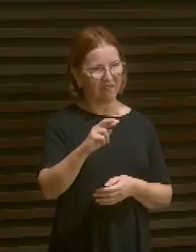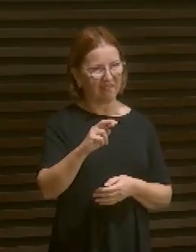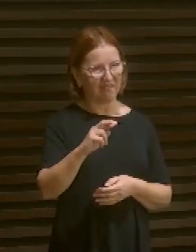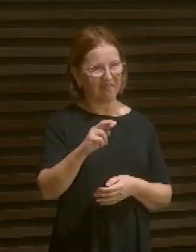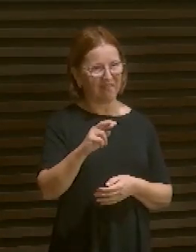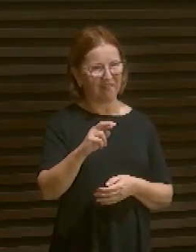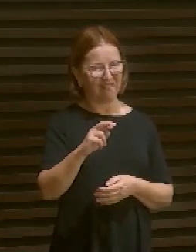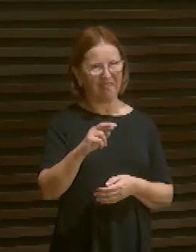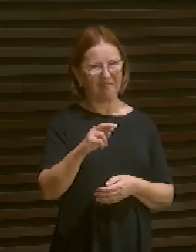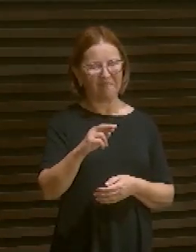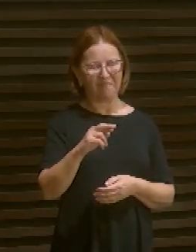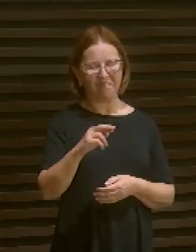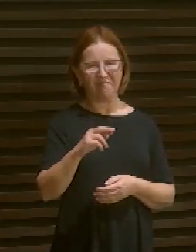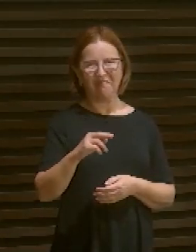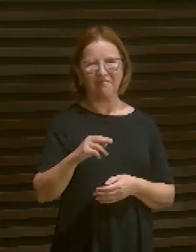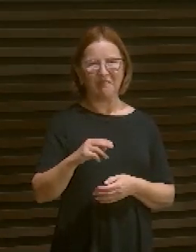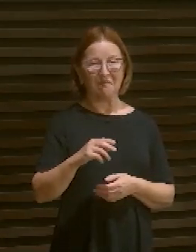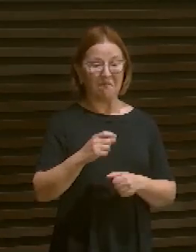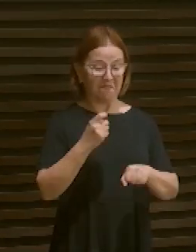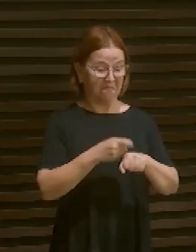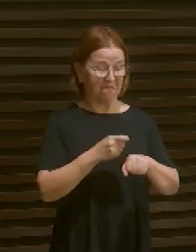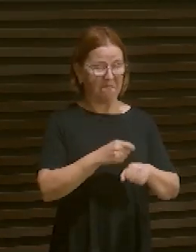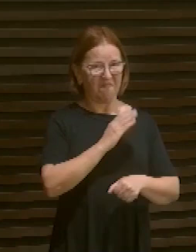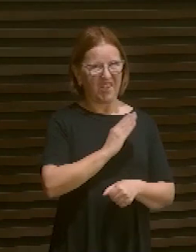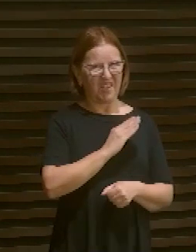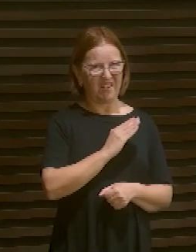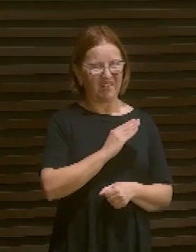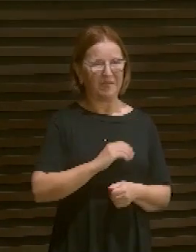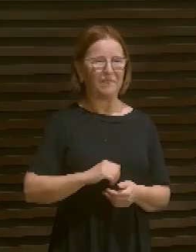procrastina e endurece o coração.